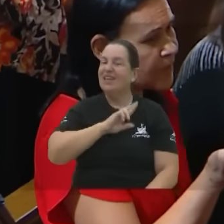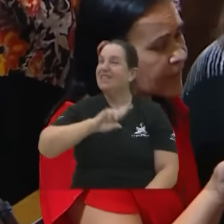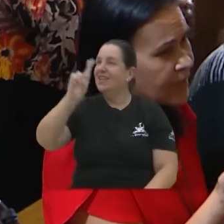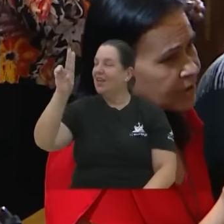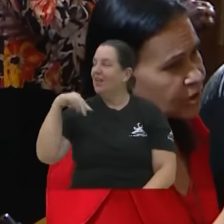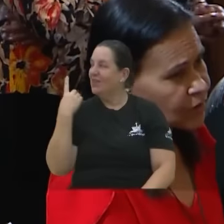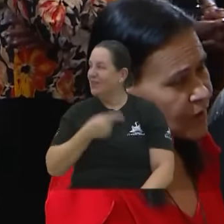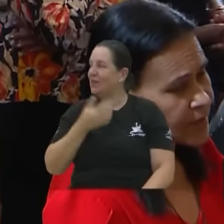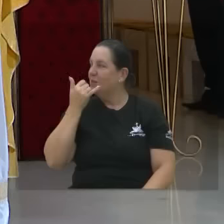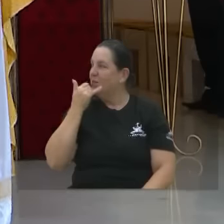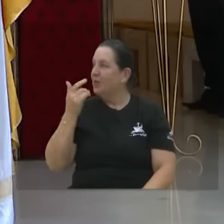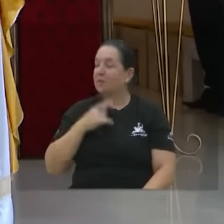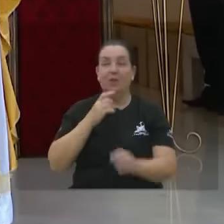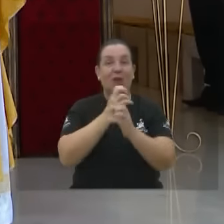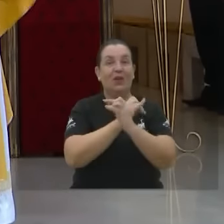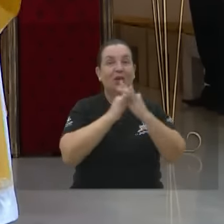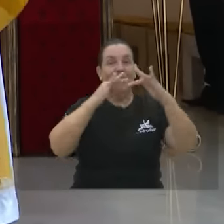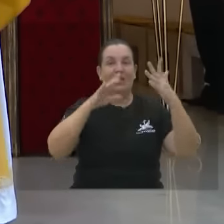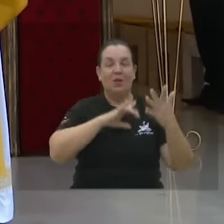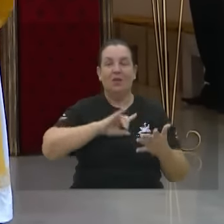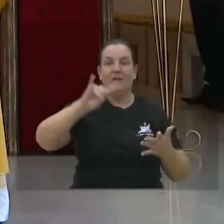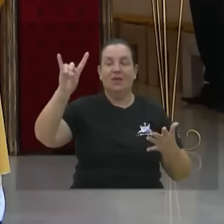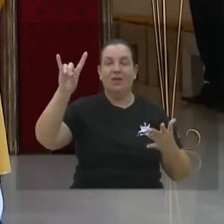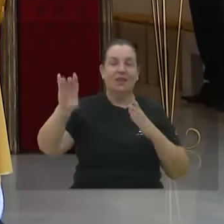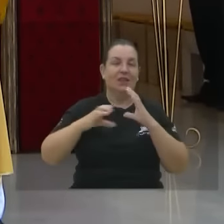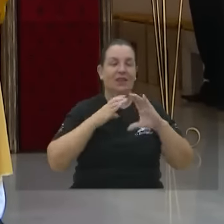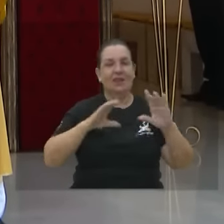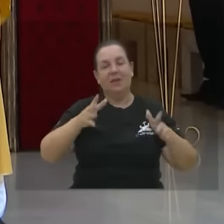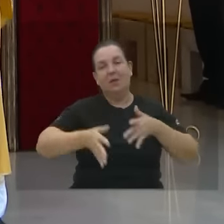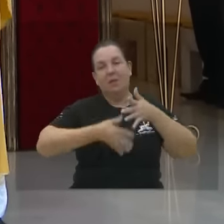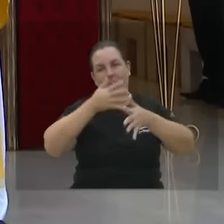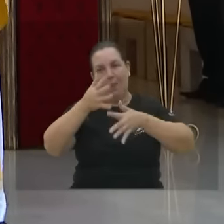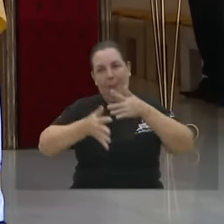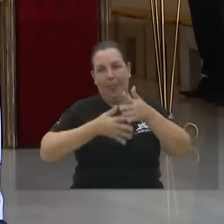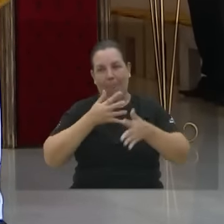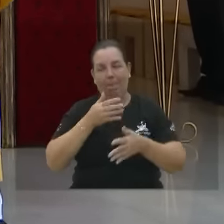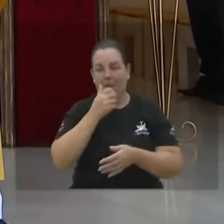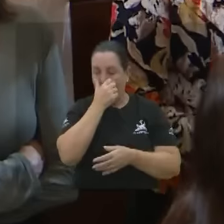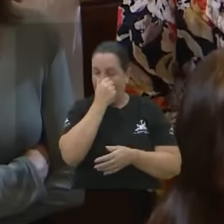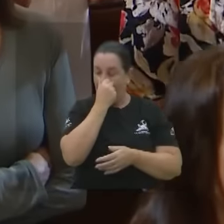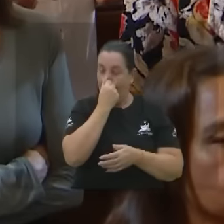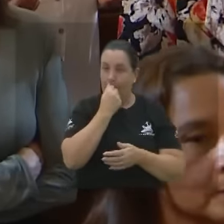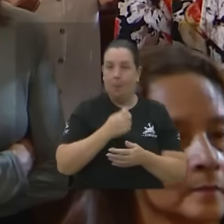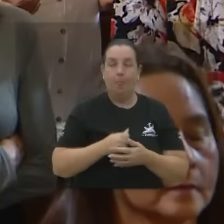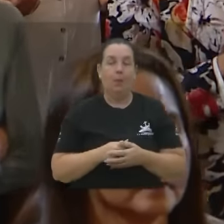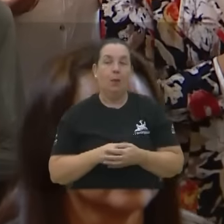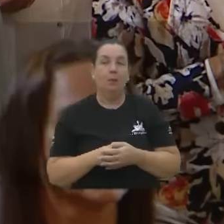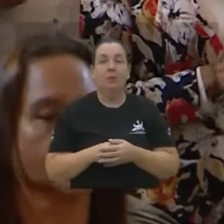tende piedade de nós. Glorifiquemos a Deus cantando o hino de louvor.